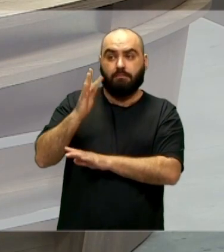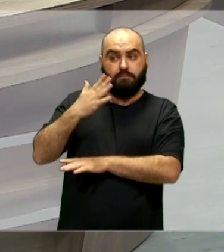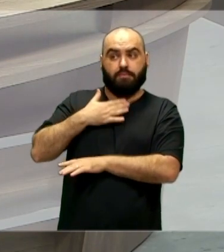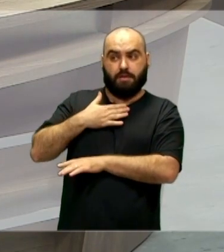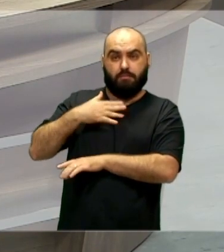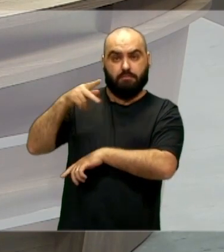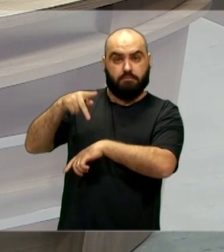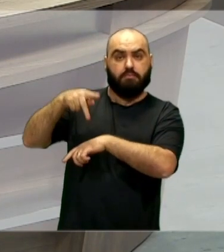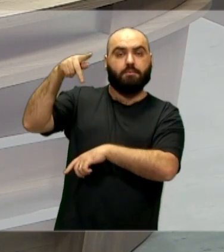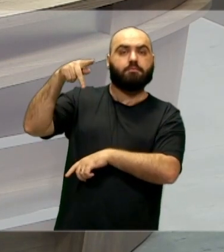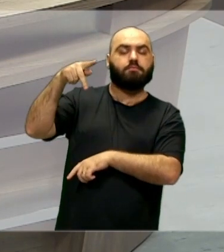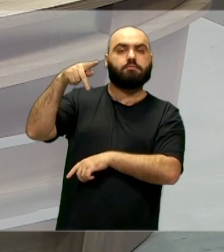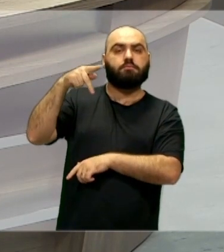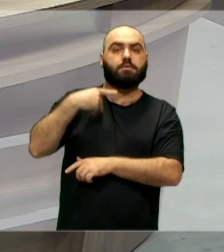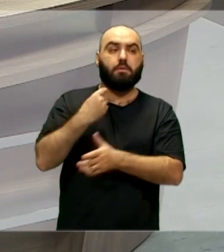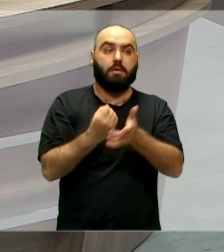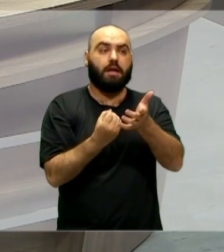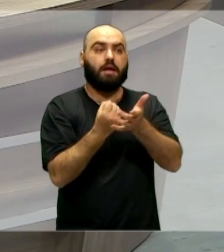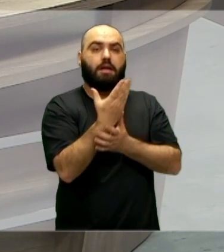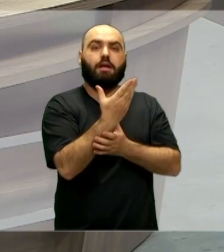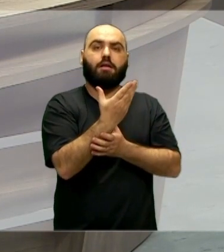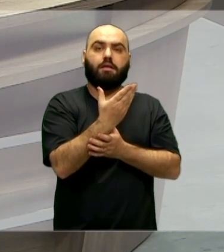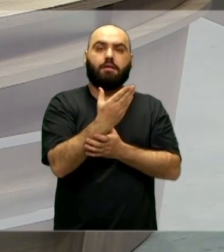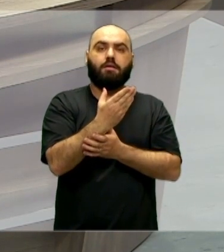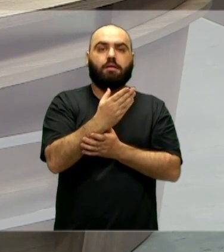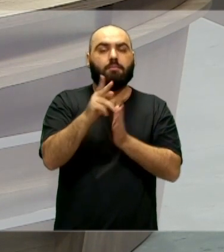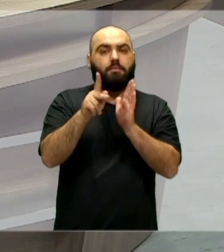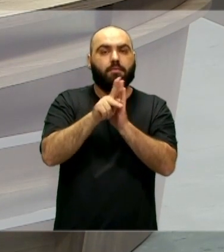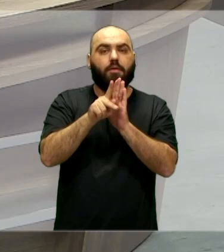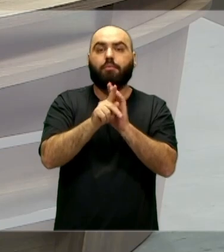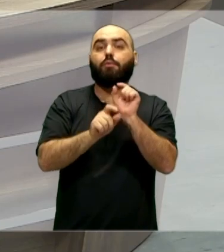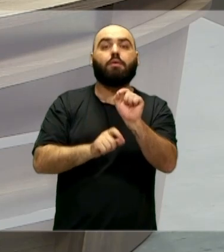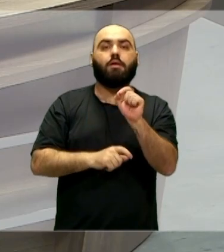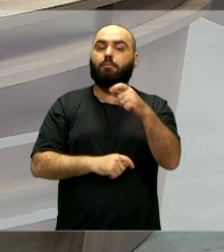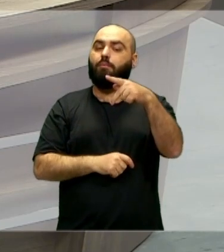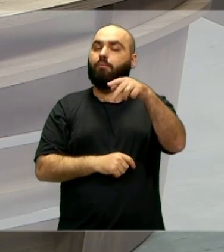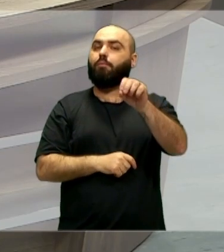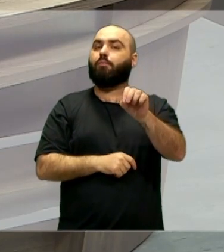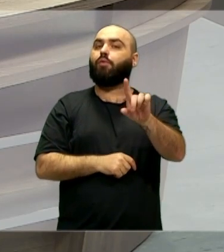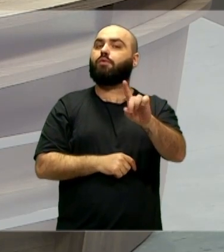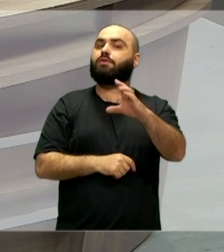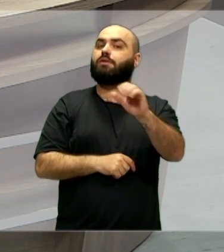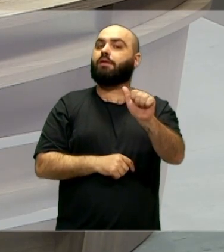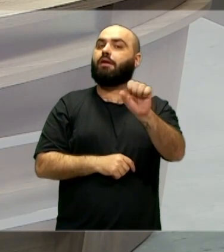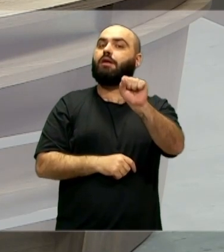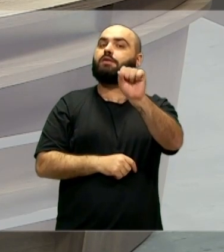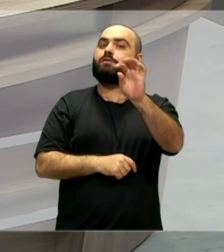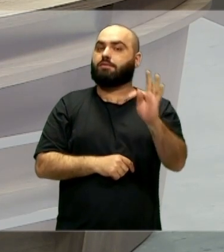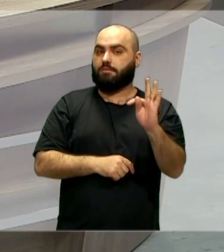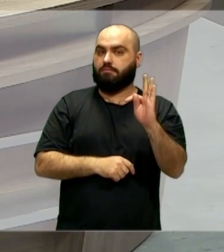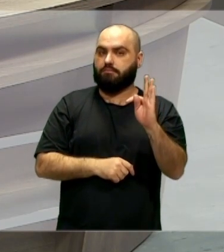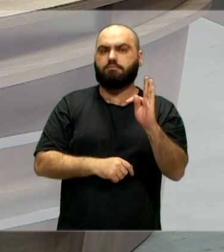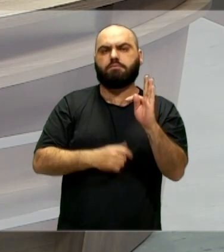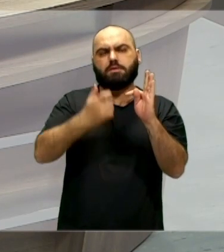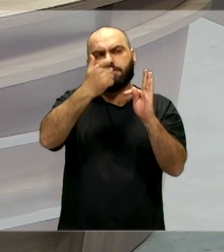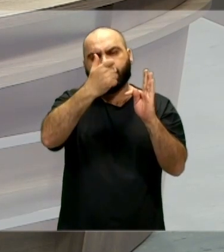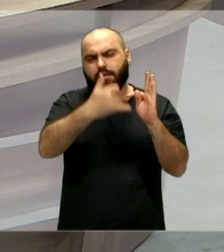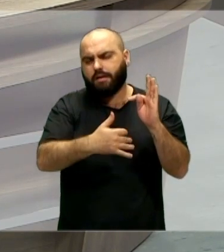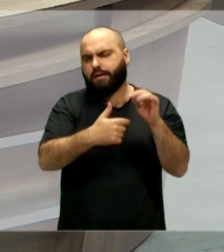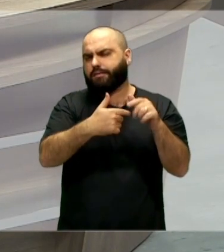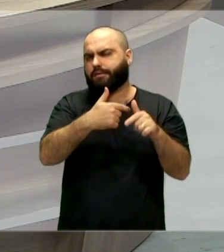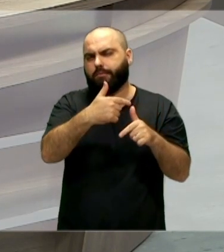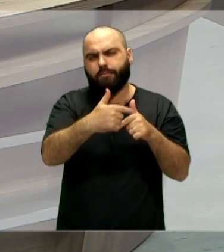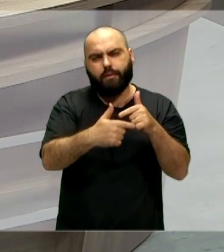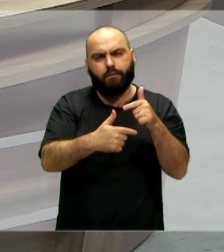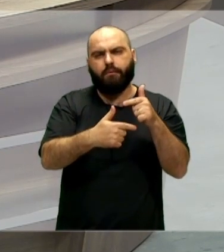se chamava Fora do Armário, para falar um pouquinho sobre a comunidade LGBT, saúde, diversidade, leis, direitos. E